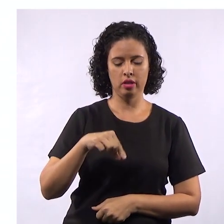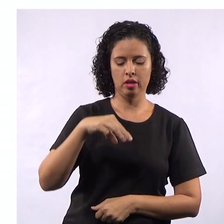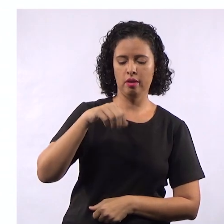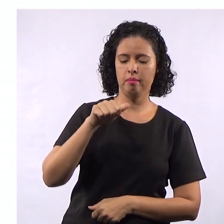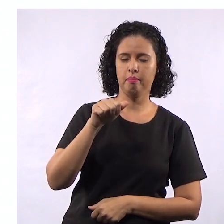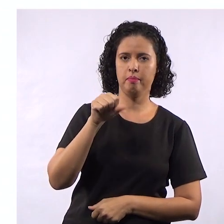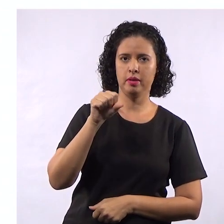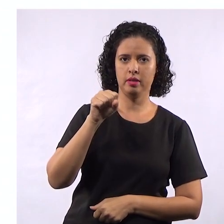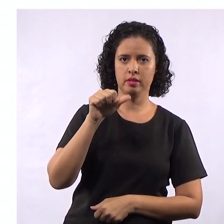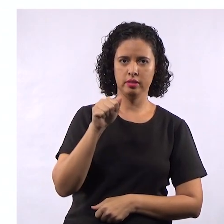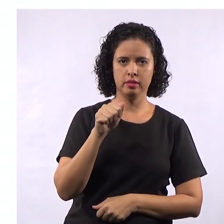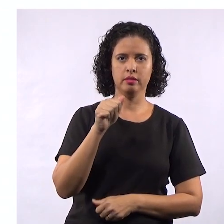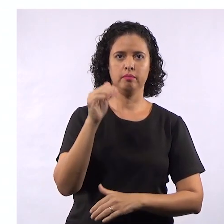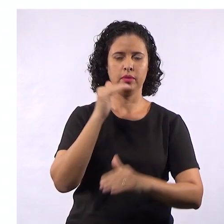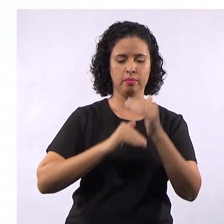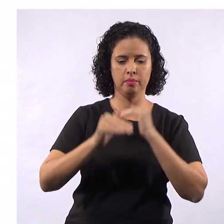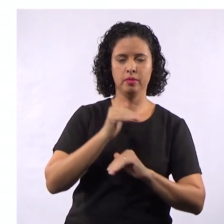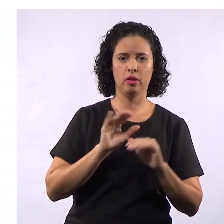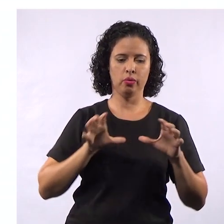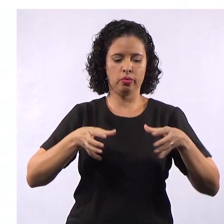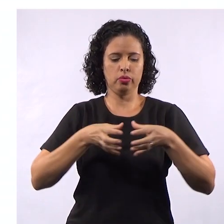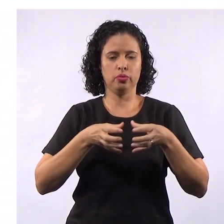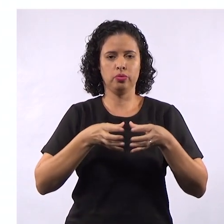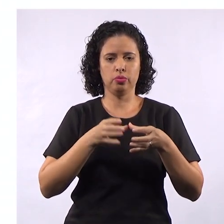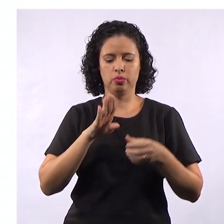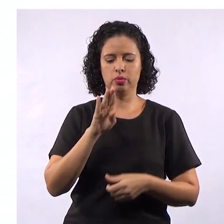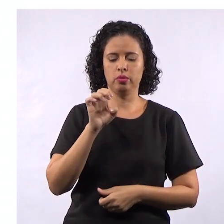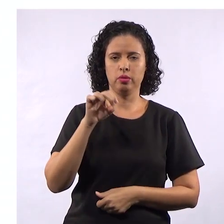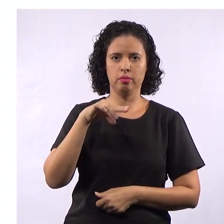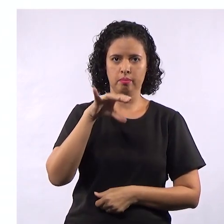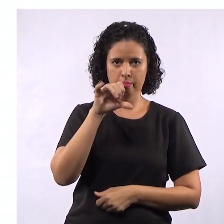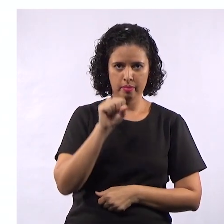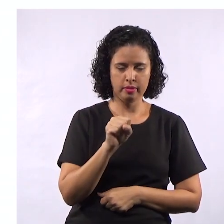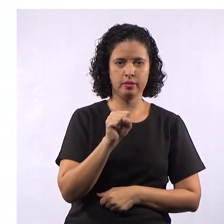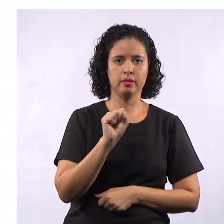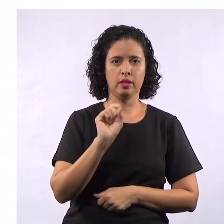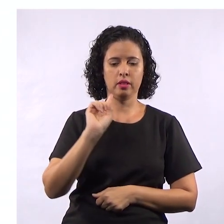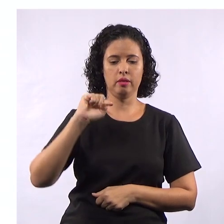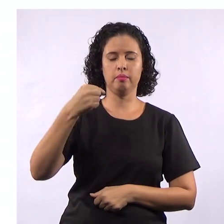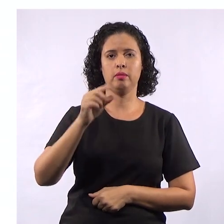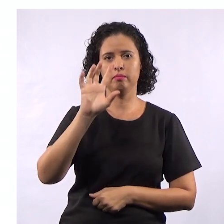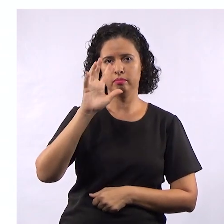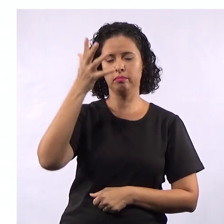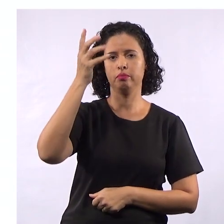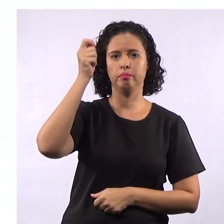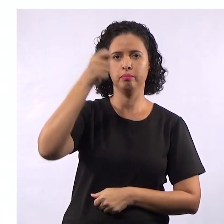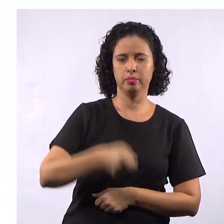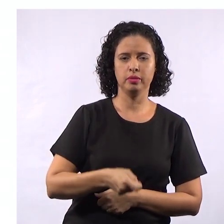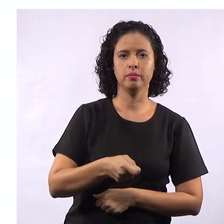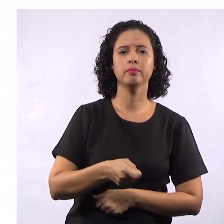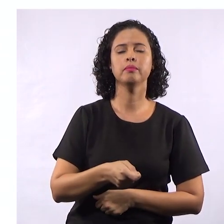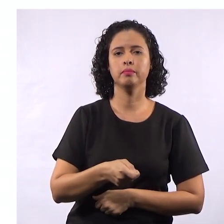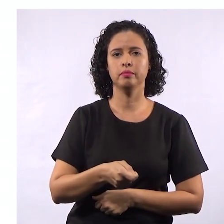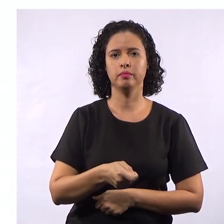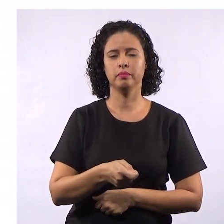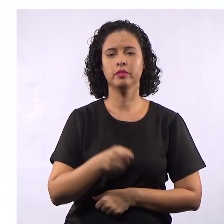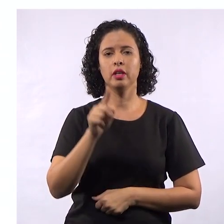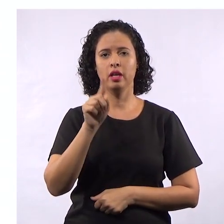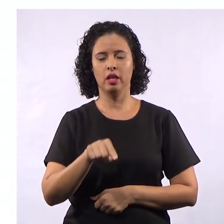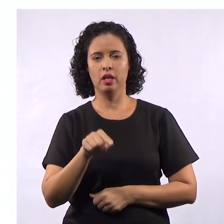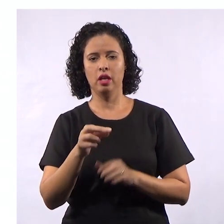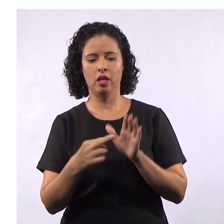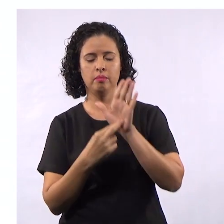os sujeitos de direitos, tá? Já os entes despersonalizados, faltam requisitos e que esses requisitos